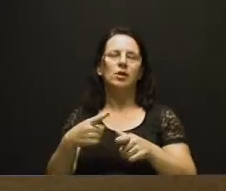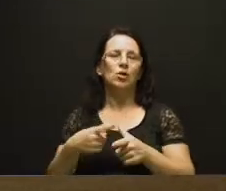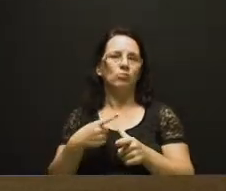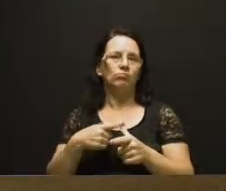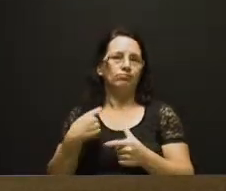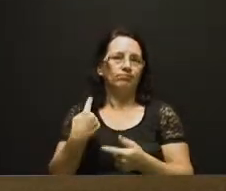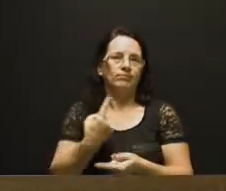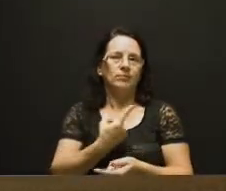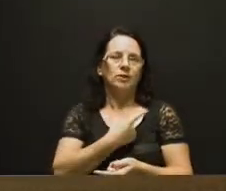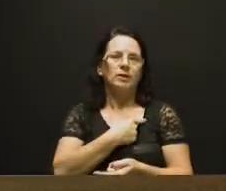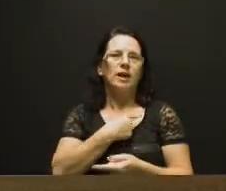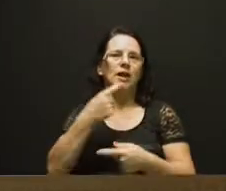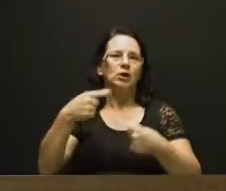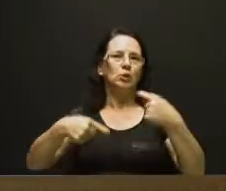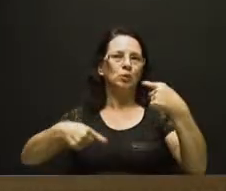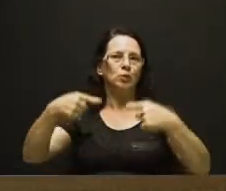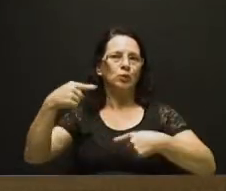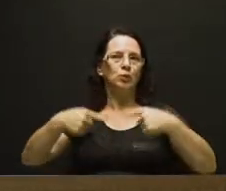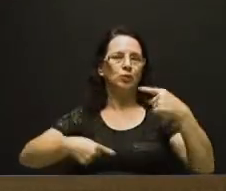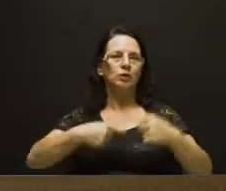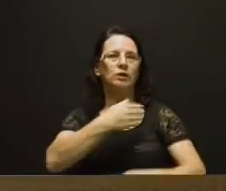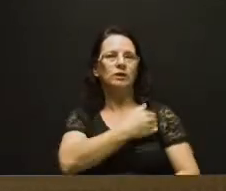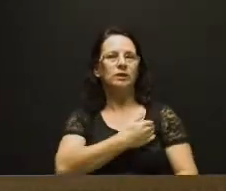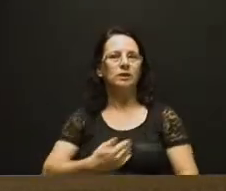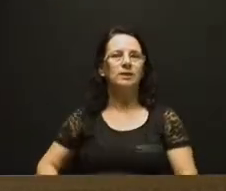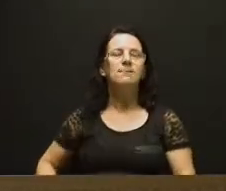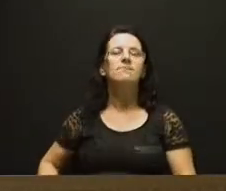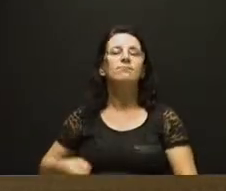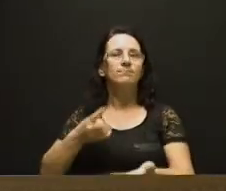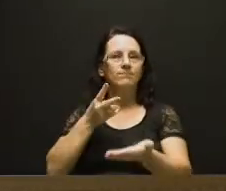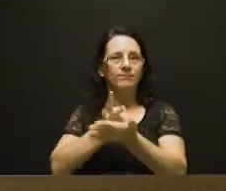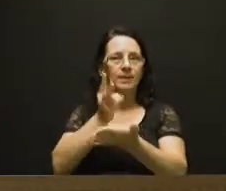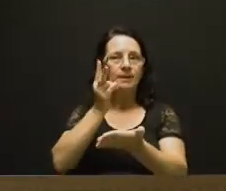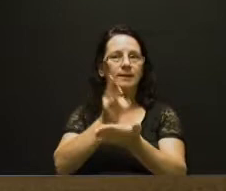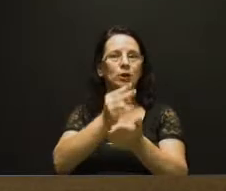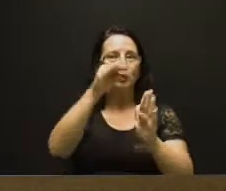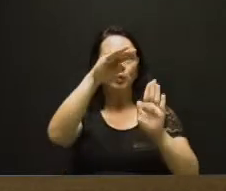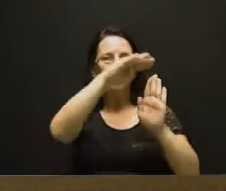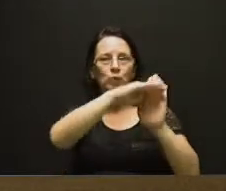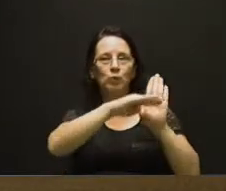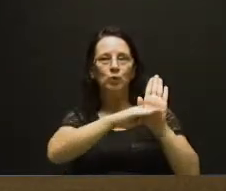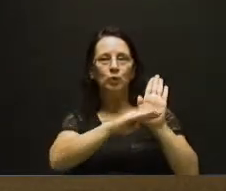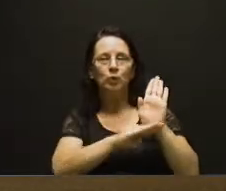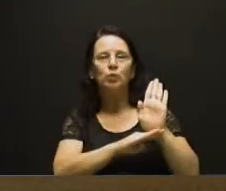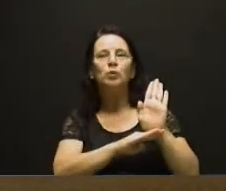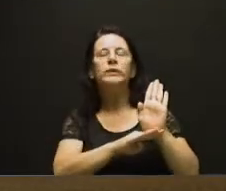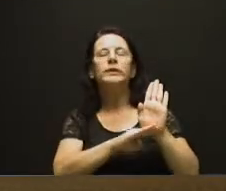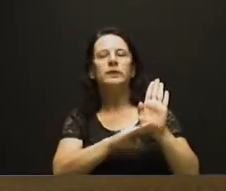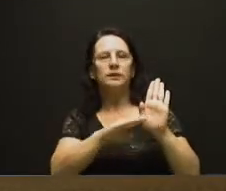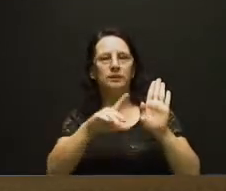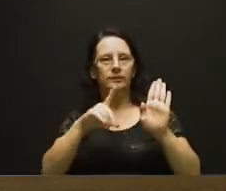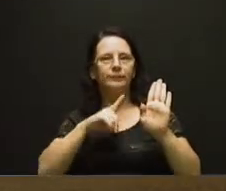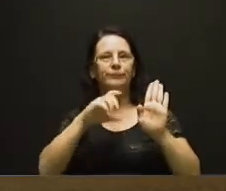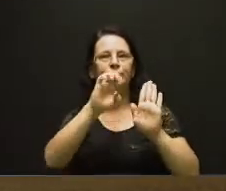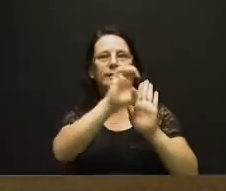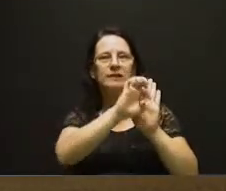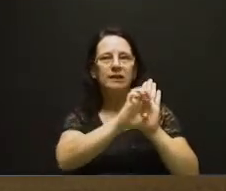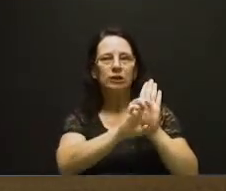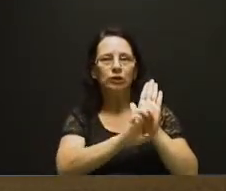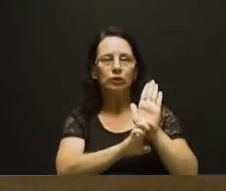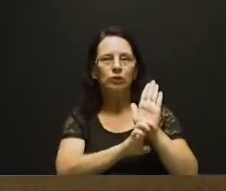as políticas ela deve ser permanente porque todos os dados estatísticos eles são